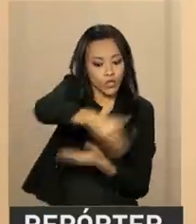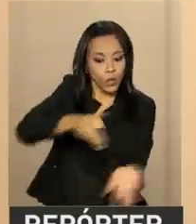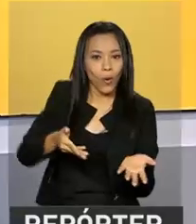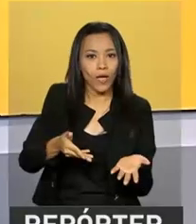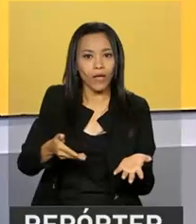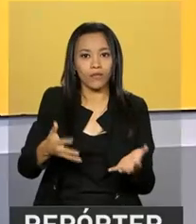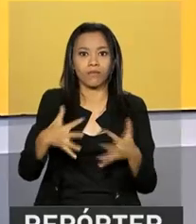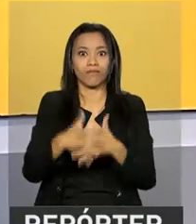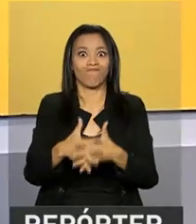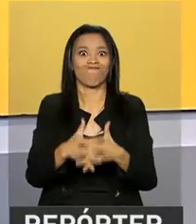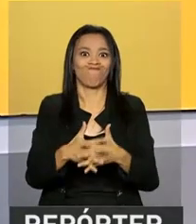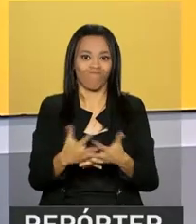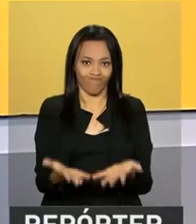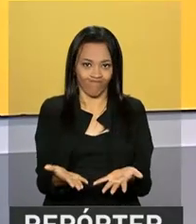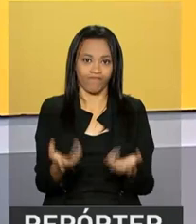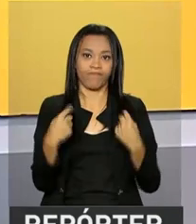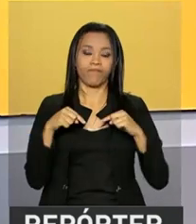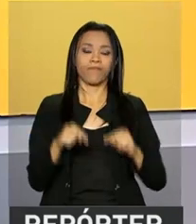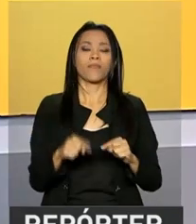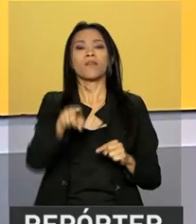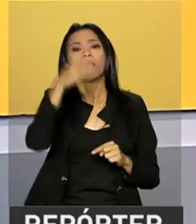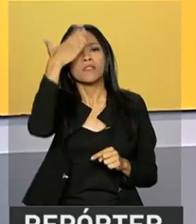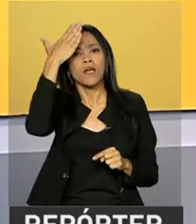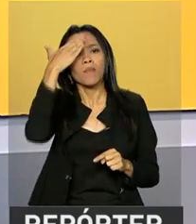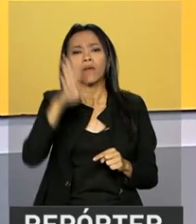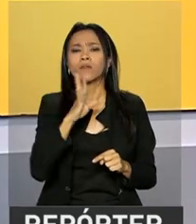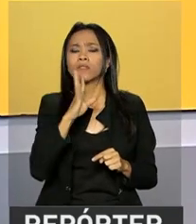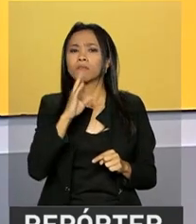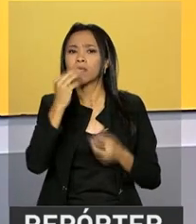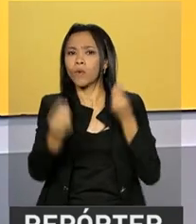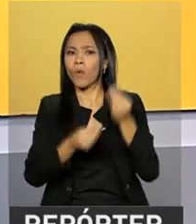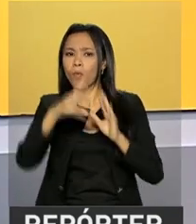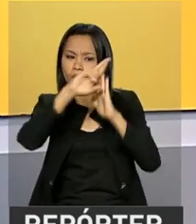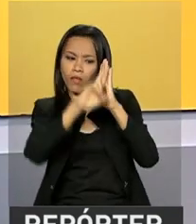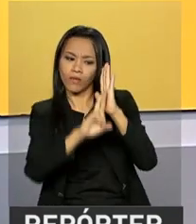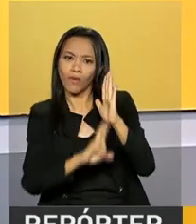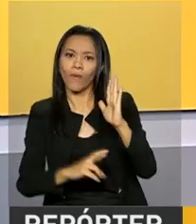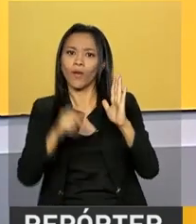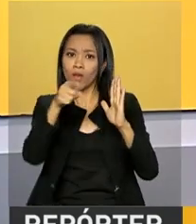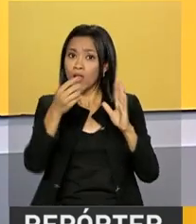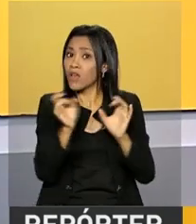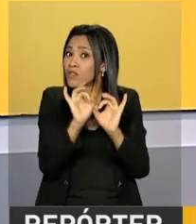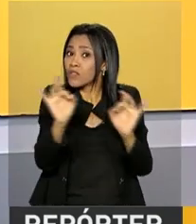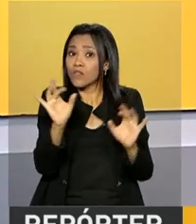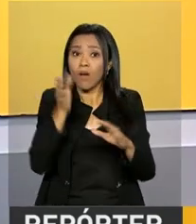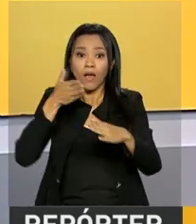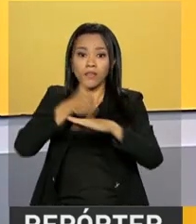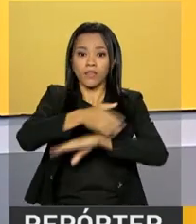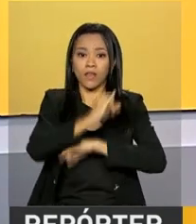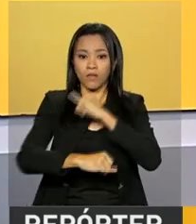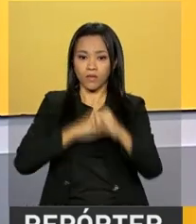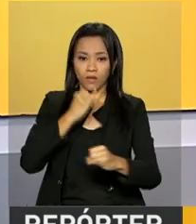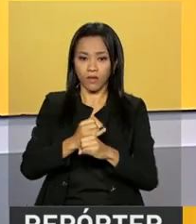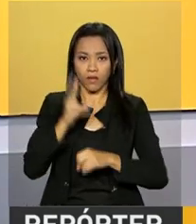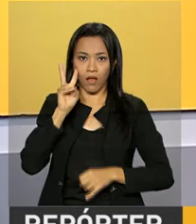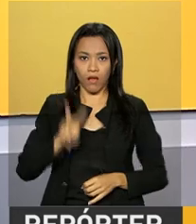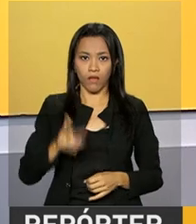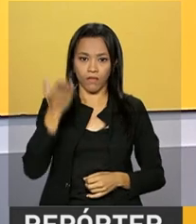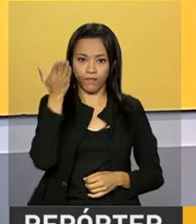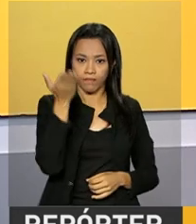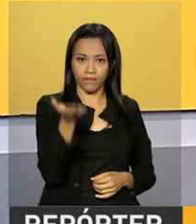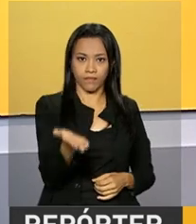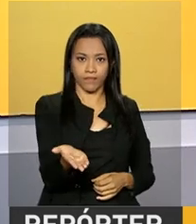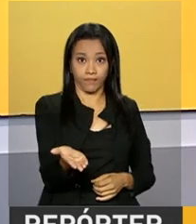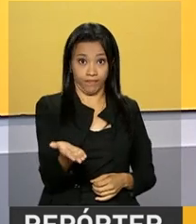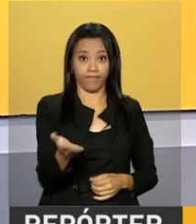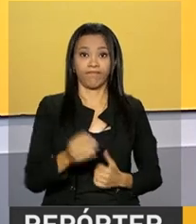embriões. E para conferir o relatório sobre reprodução assistida no Brasil, basta acessar o site da Anvisa que aparece